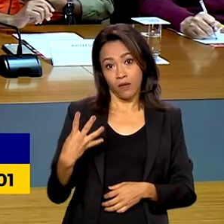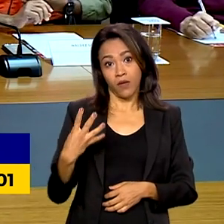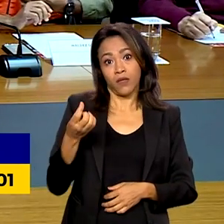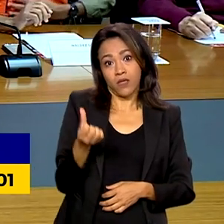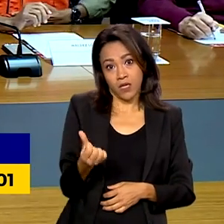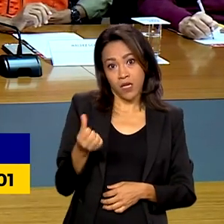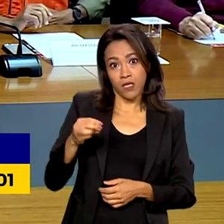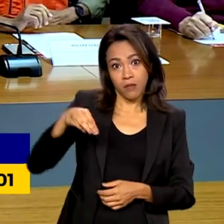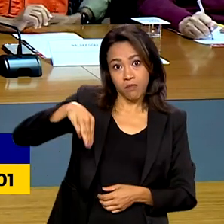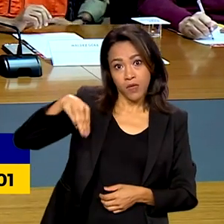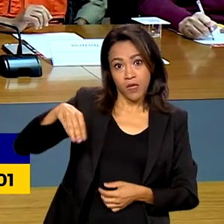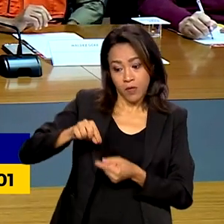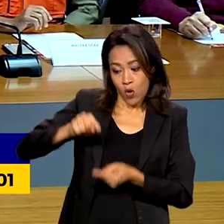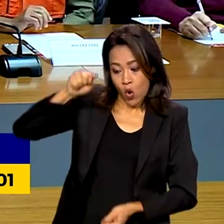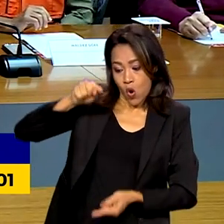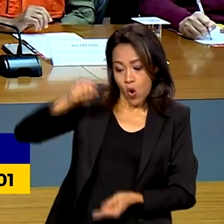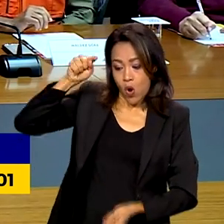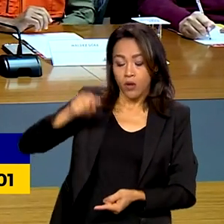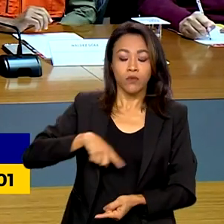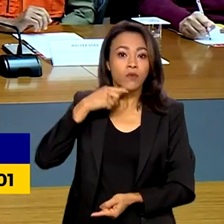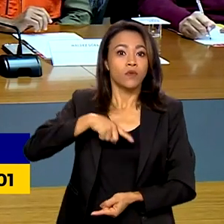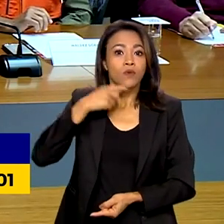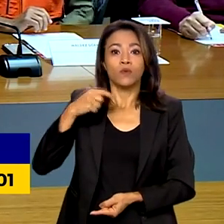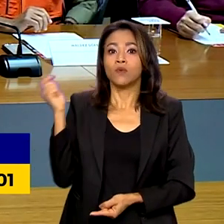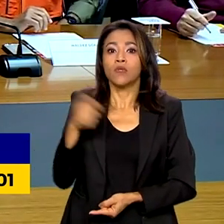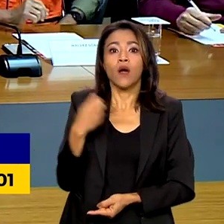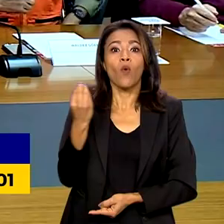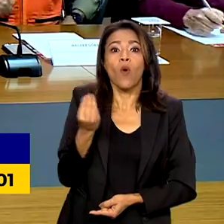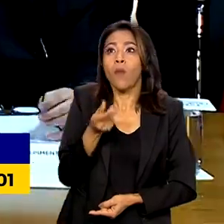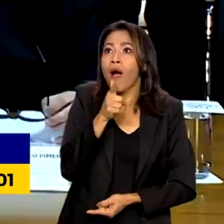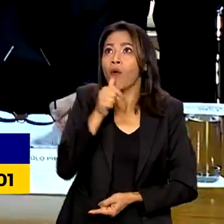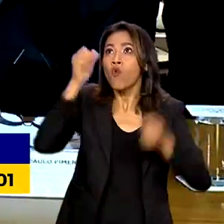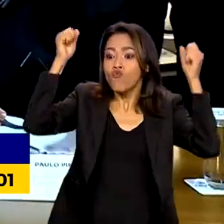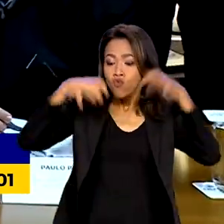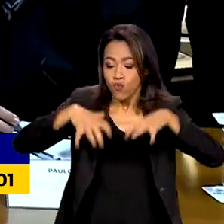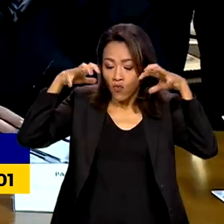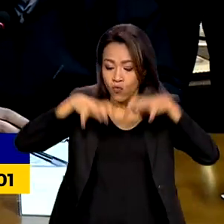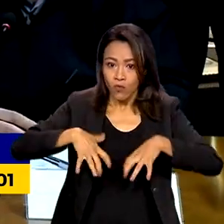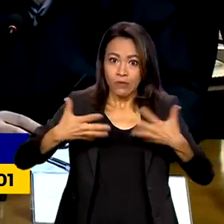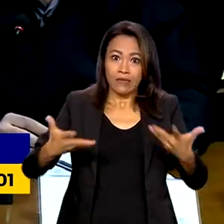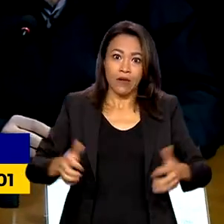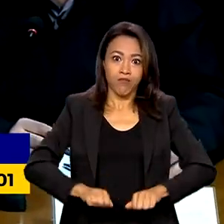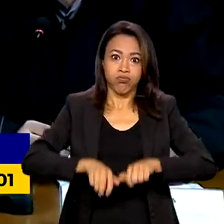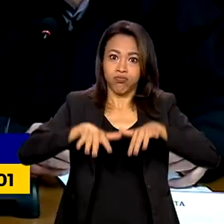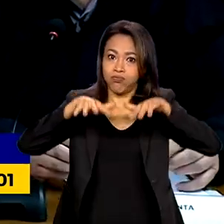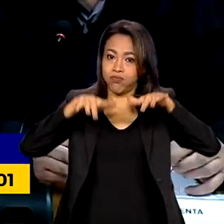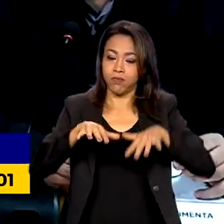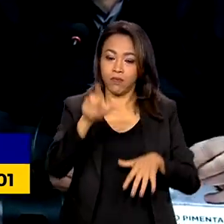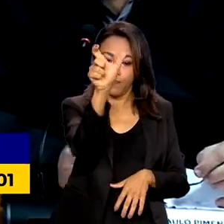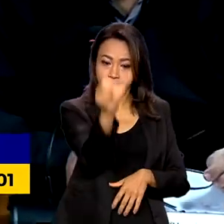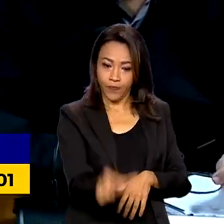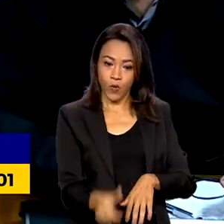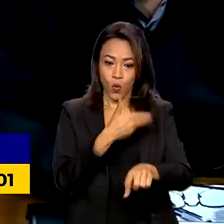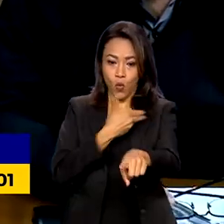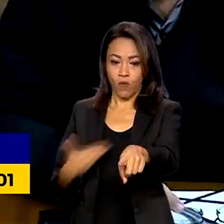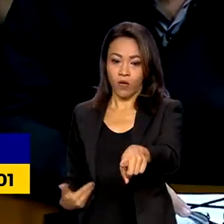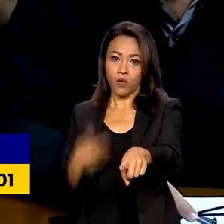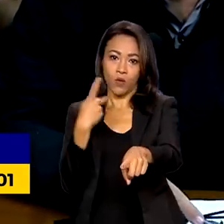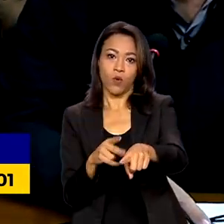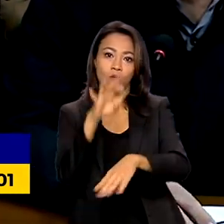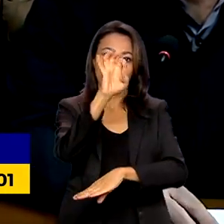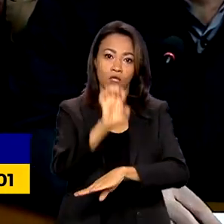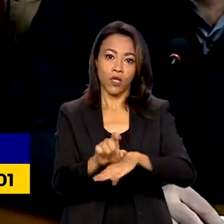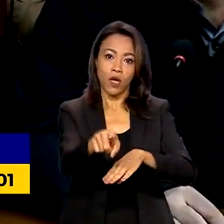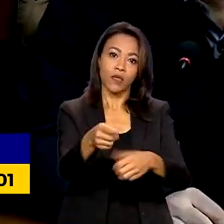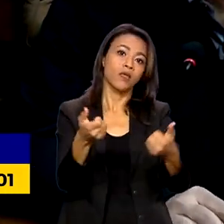urbano, de drenagem urbana, que suporte tamanha quantidade de chuva. Para o governador do estado, Eduardo Leite, o foco